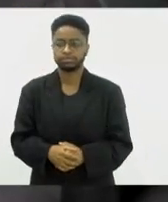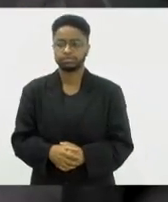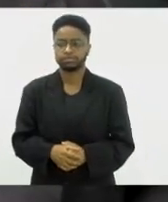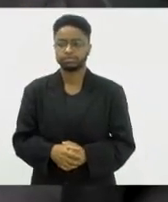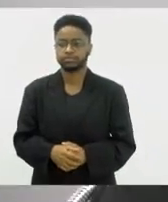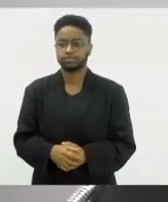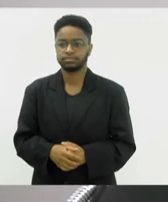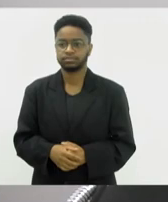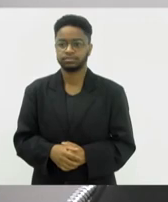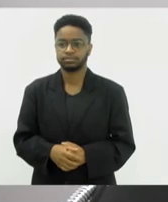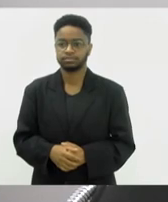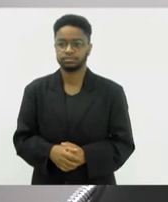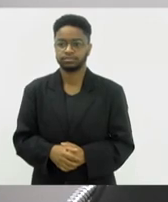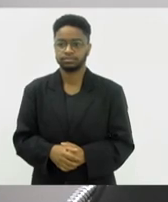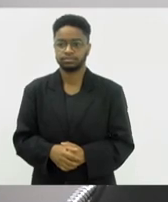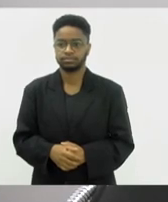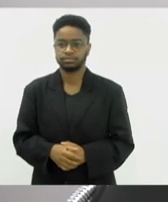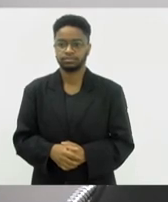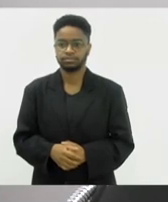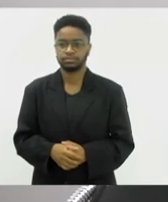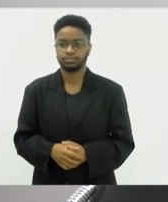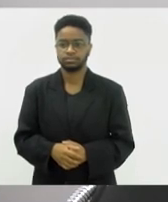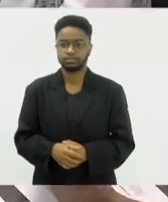então, bom, eu...